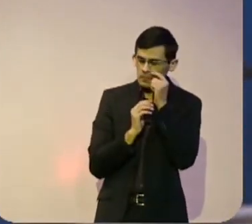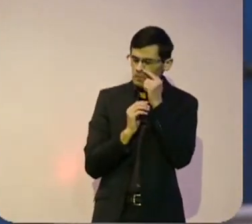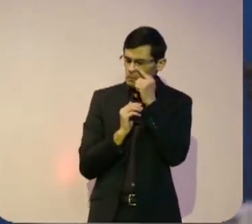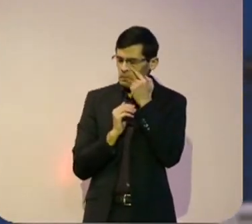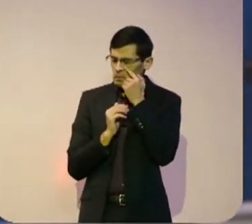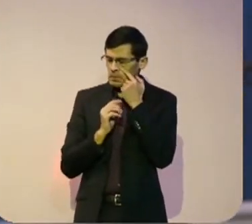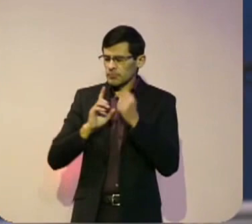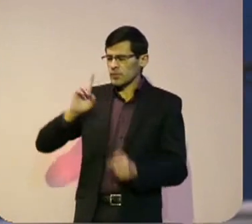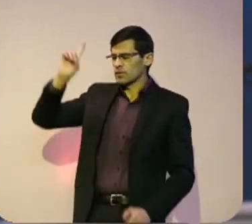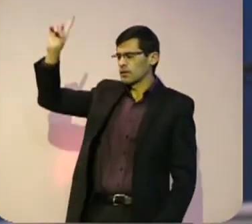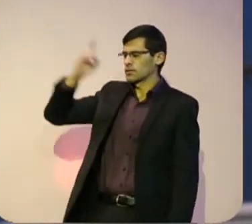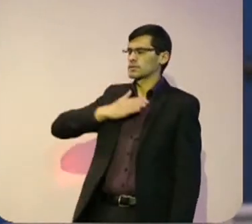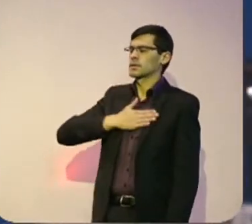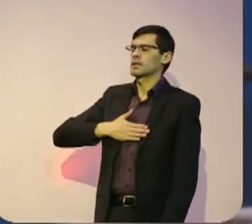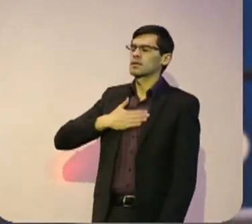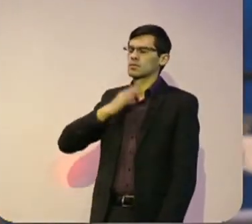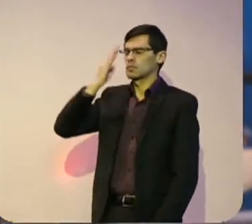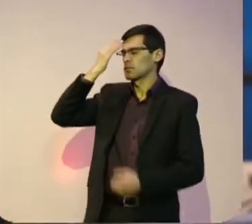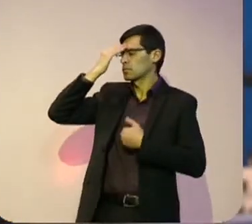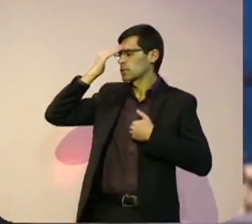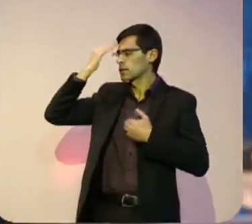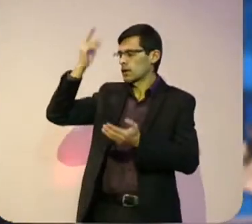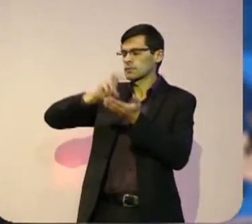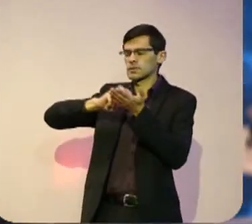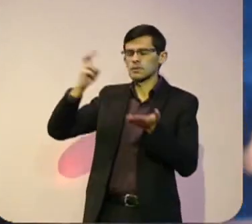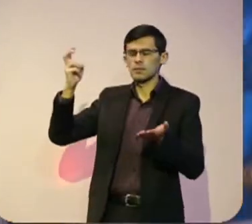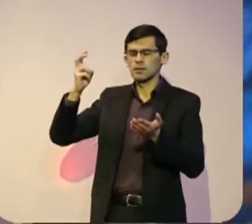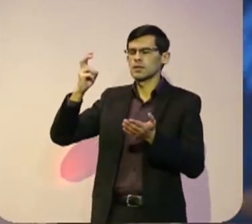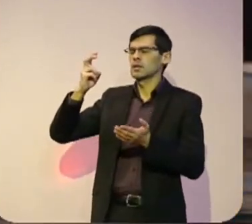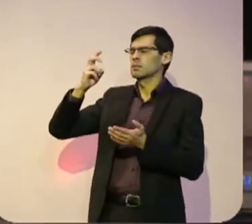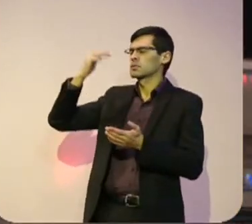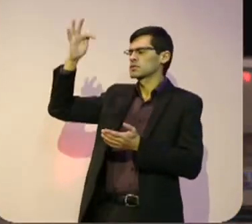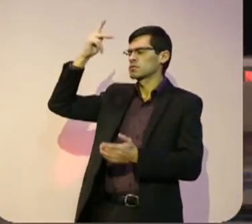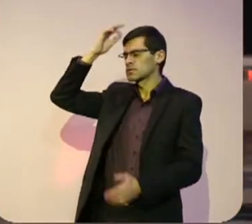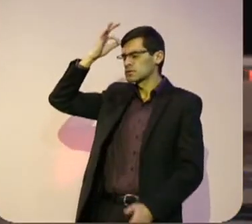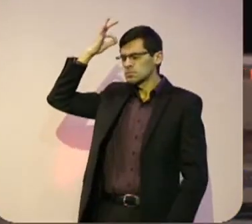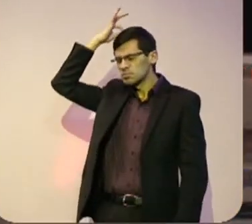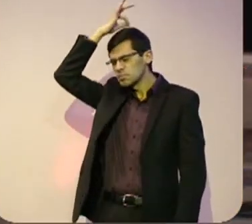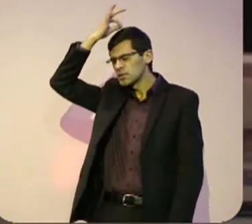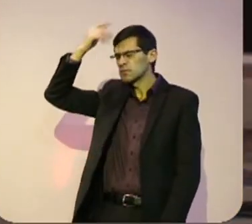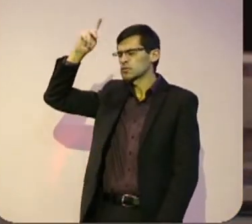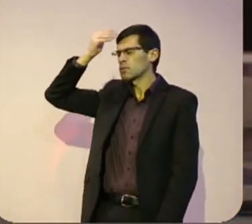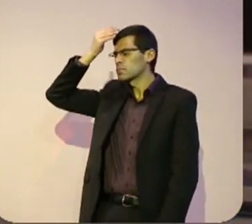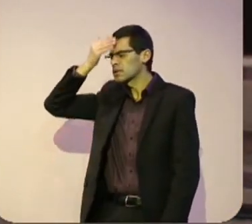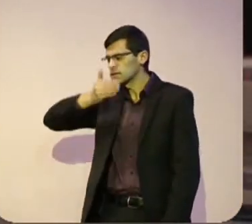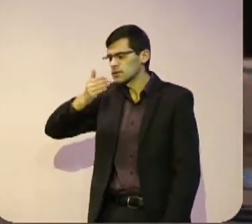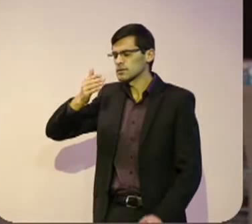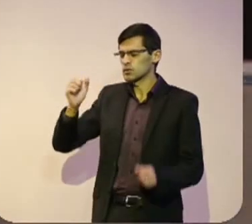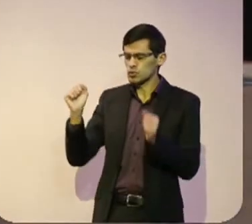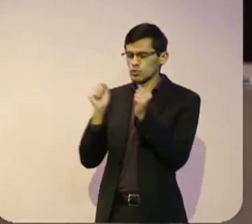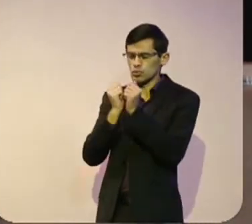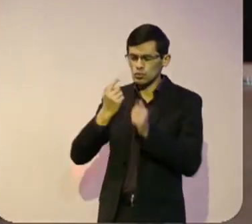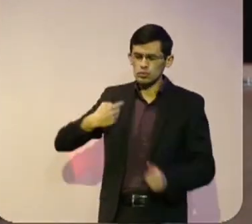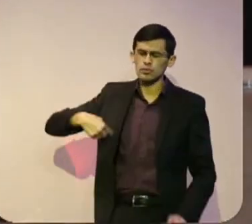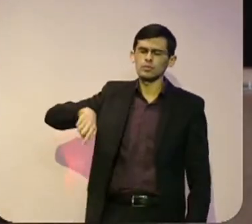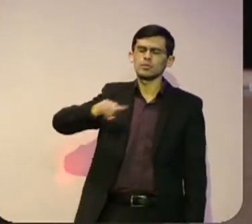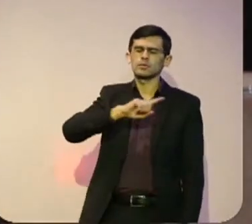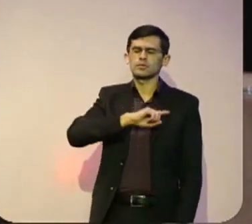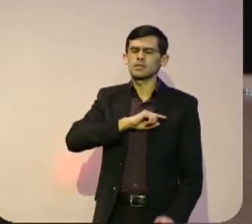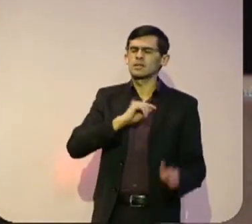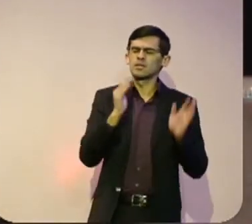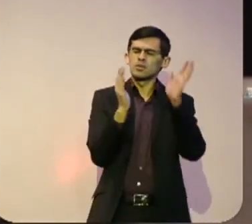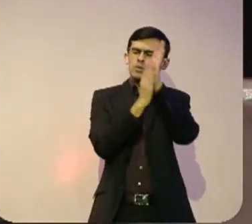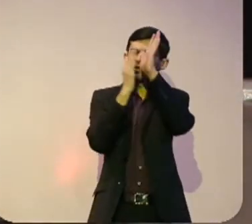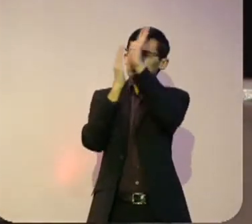Deus querido, muito obrigado por essa manhã, pela tua palavra, pelo teu Espírito, pela tua presença entre nós. Oh,